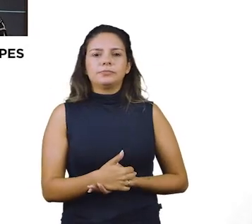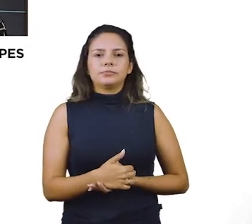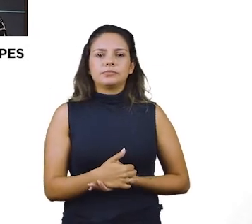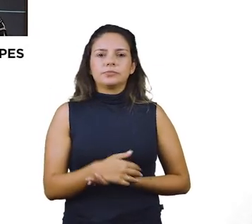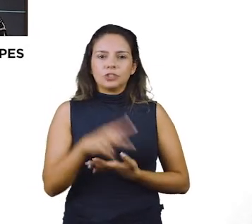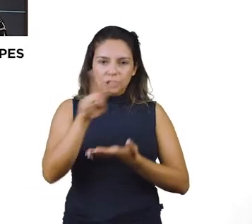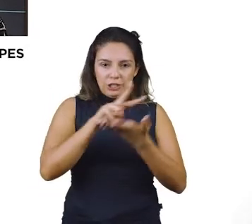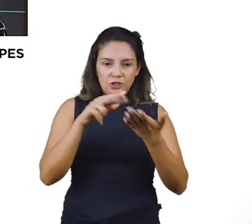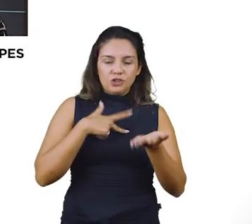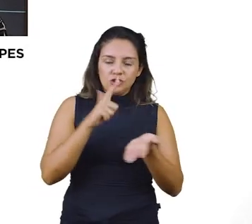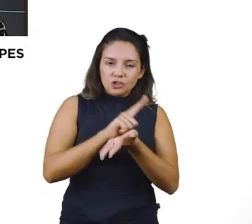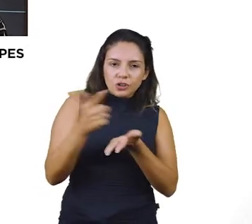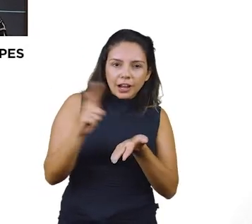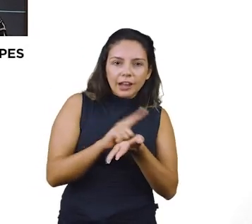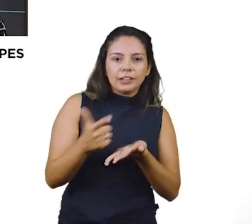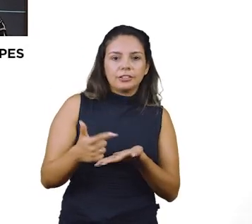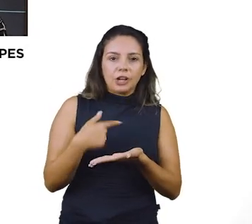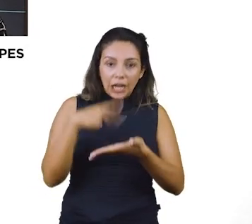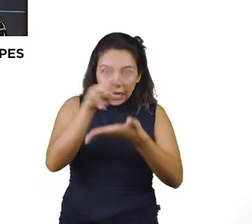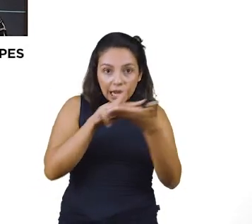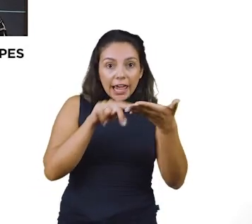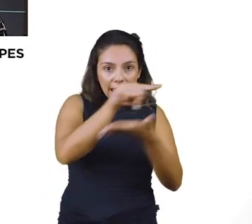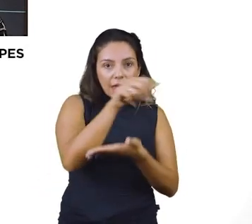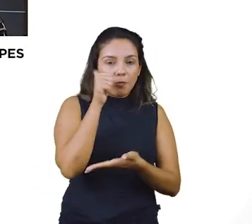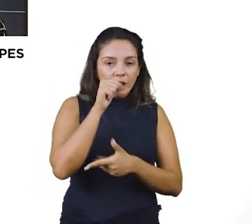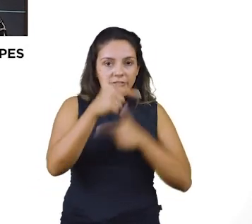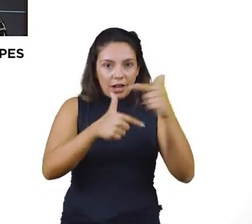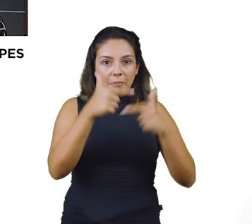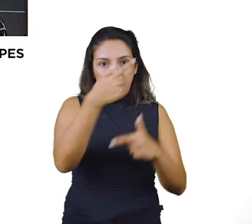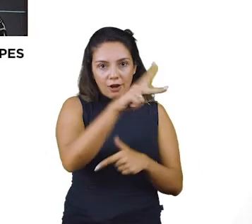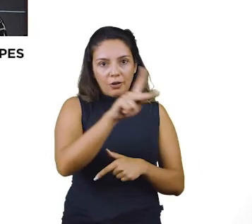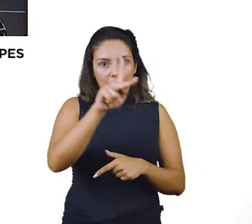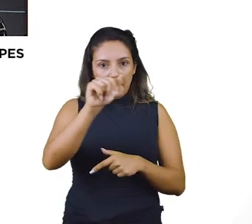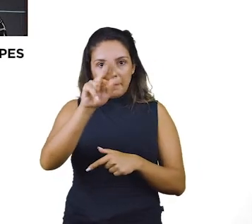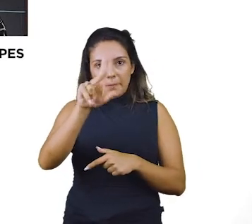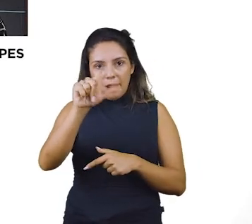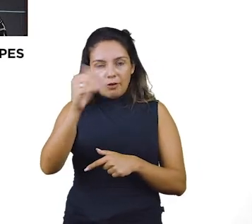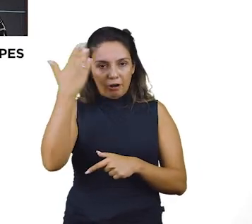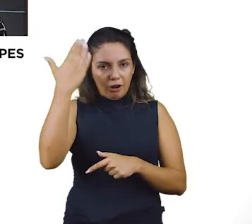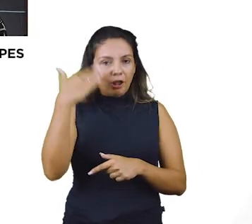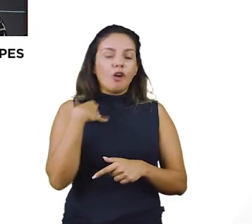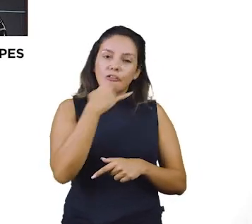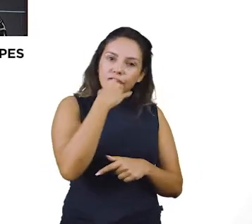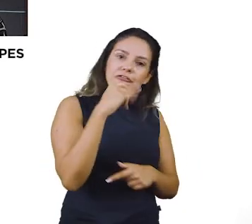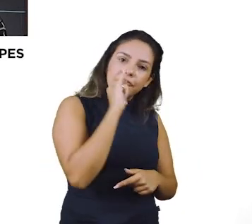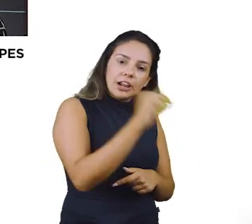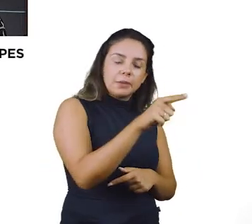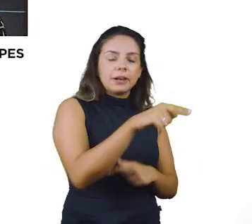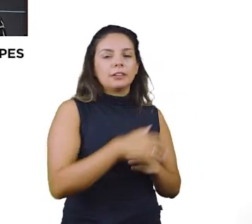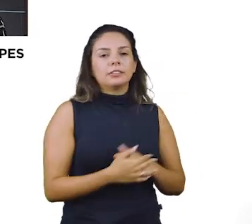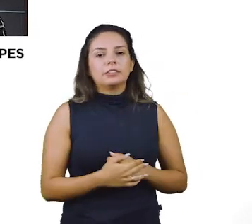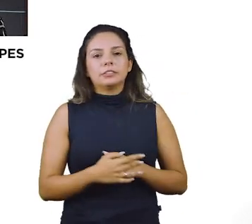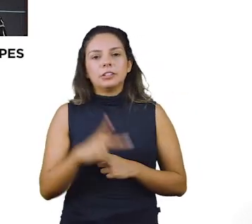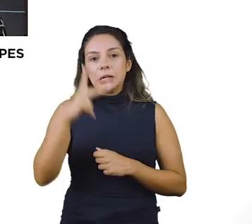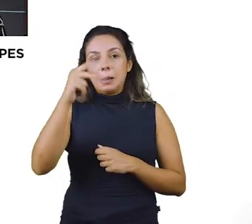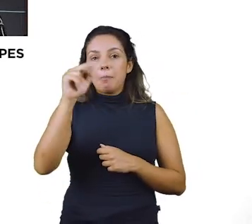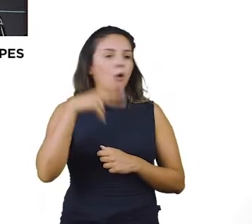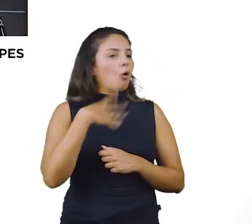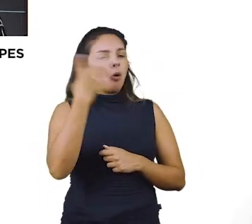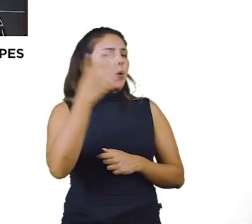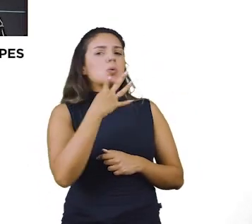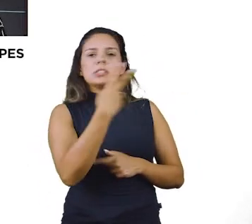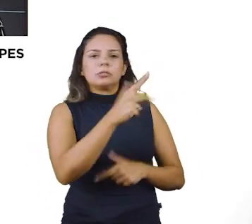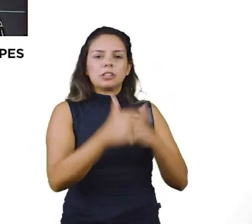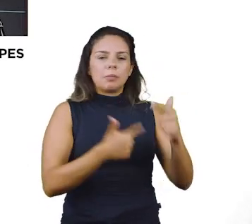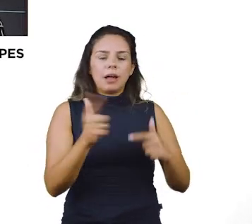como jornalista mesmo. Eu falei, gente, eu não conhecia o trabalho da Paula. Eu falei isso para ela numa entrevista. Paula, não conhecia seu trabalho.